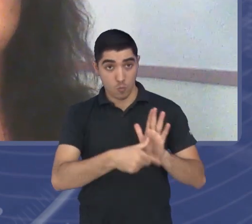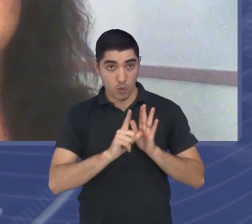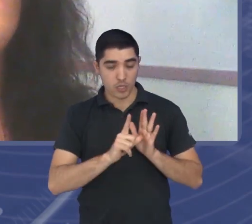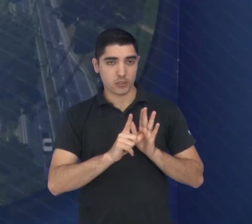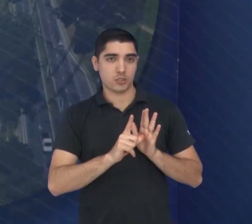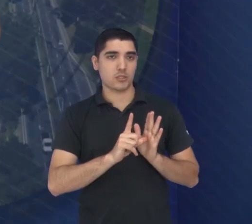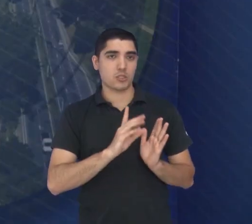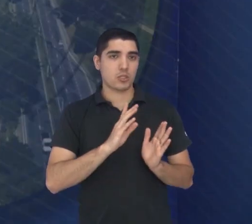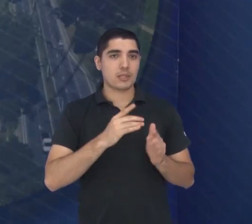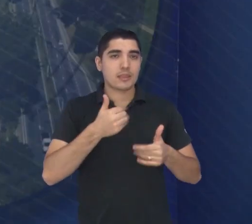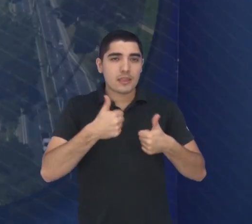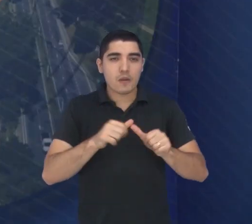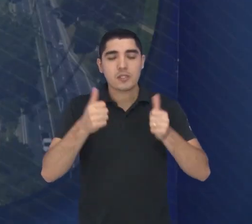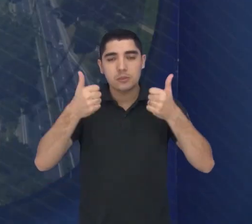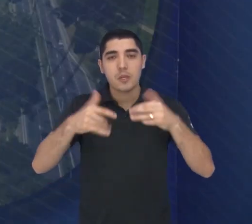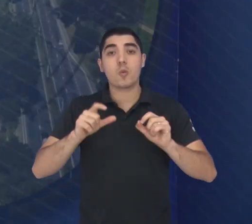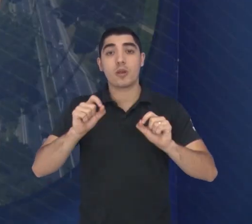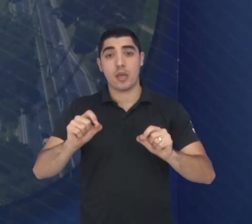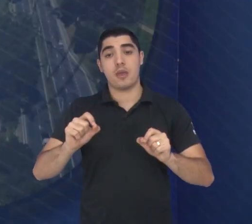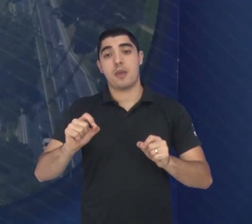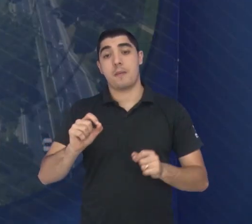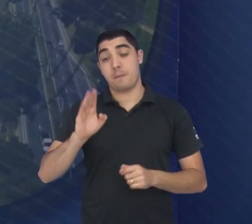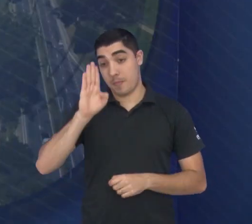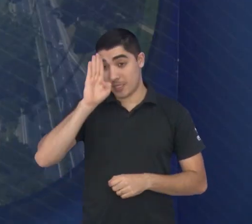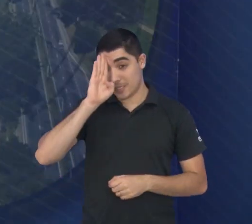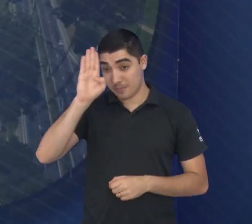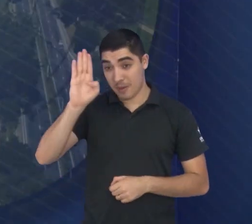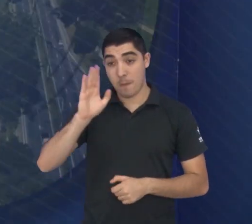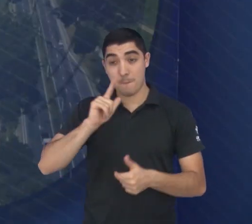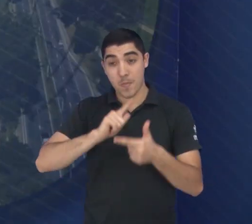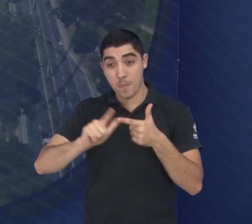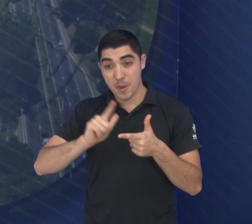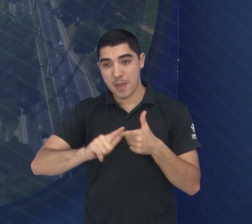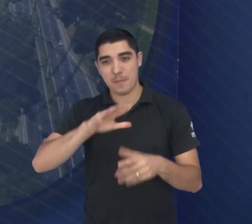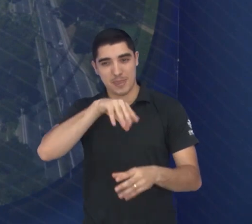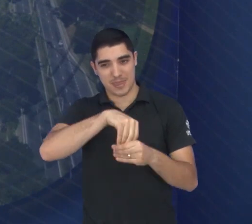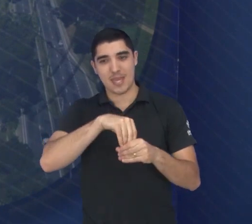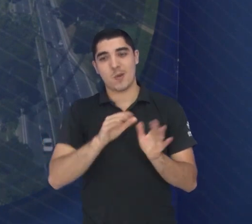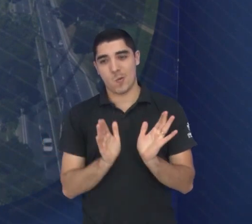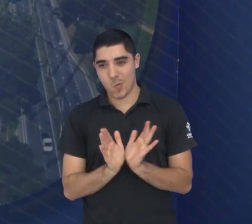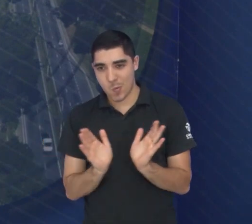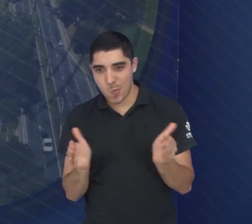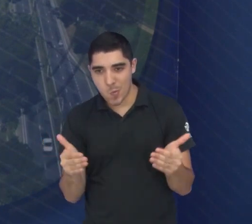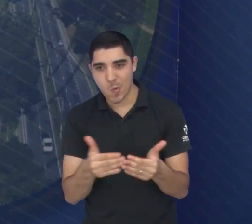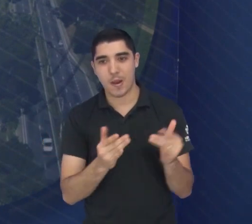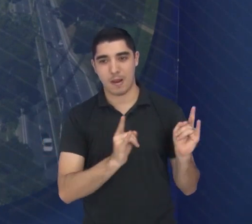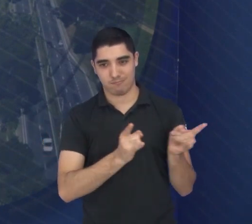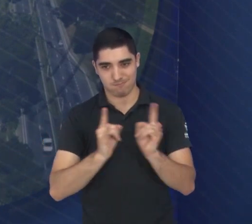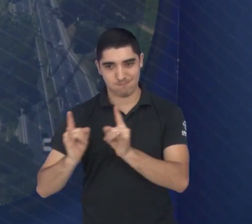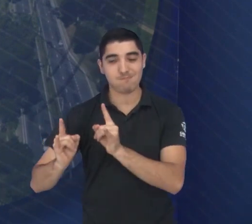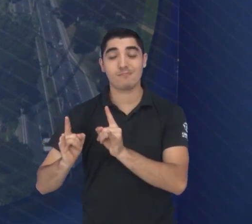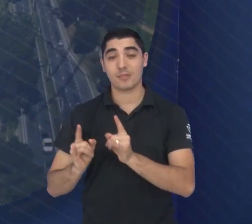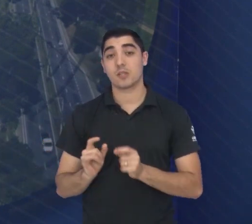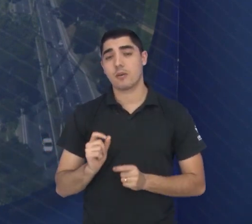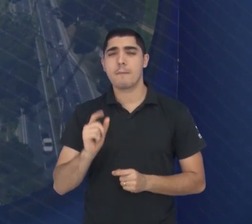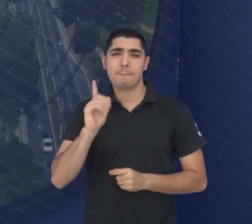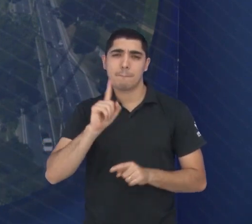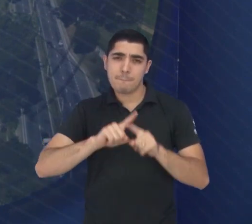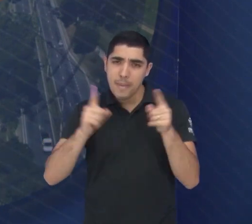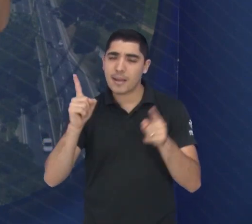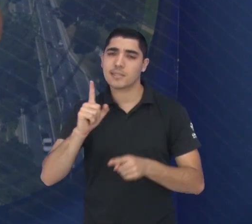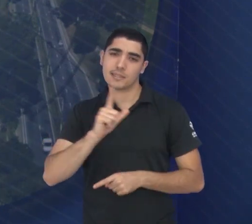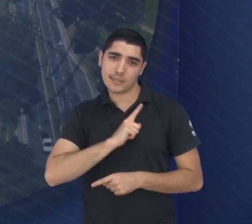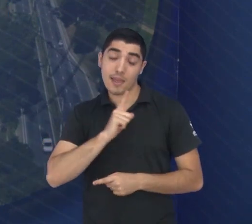gente, falando dos principais gargalos dos condomínios, que são muitos, mas aqueles temas, sabe, que costumam estar lá